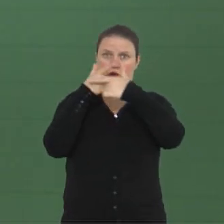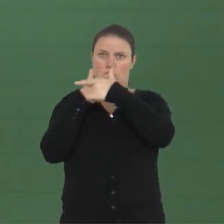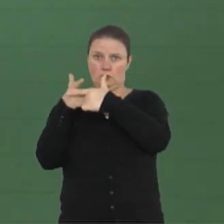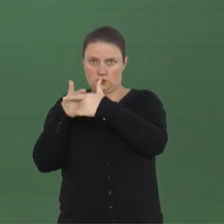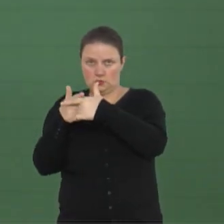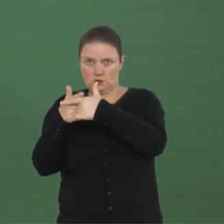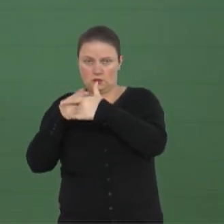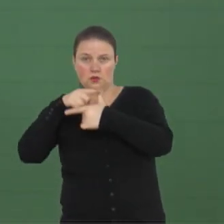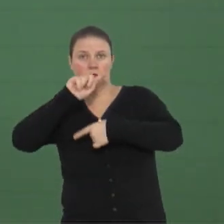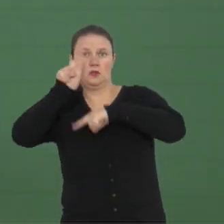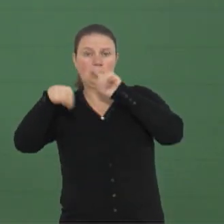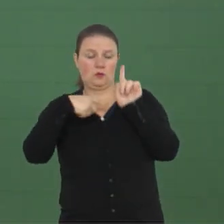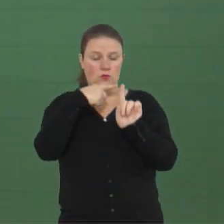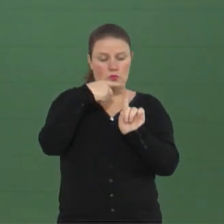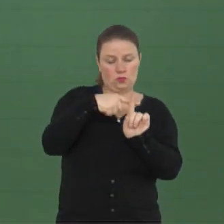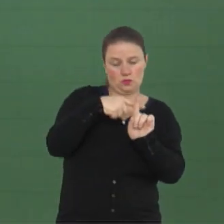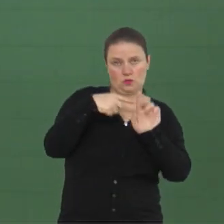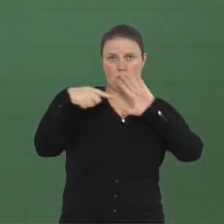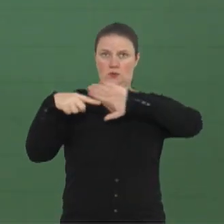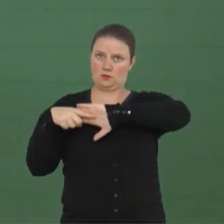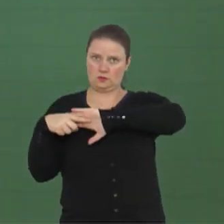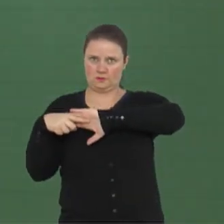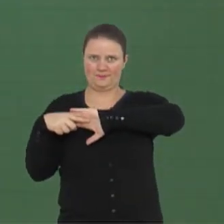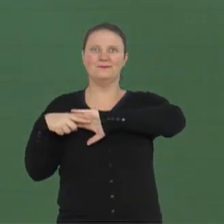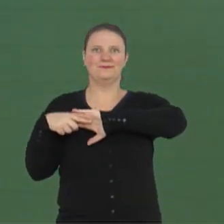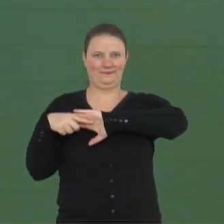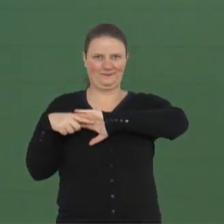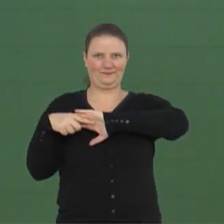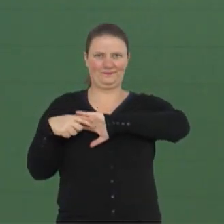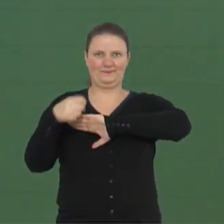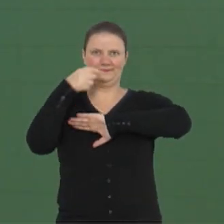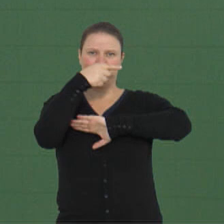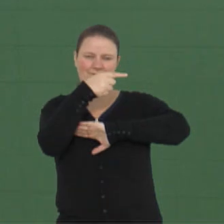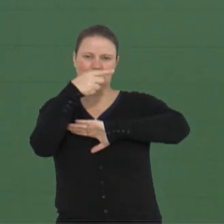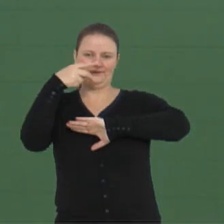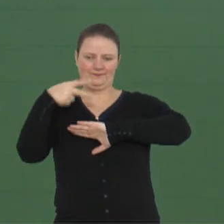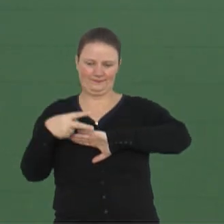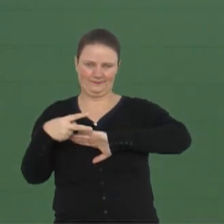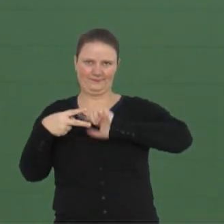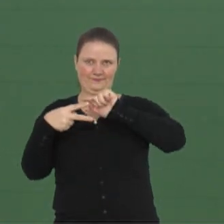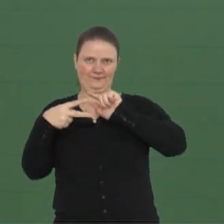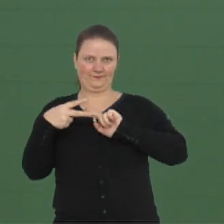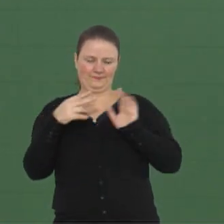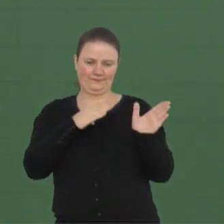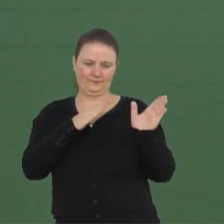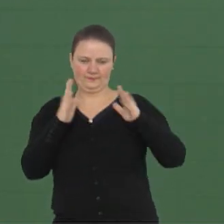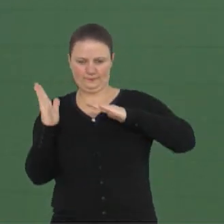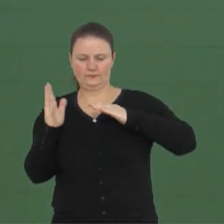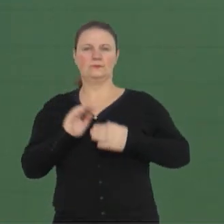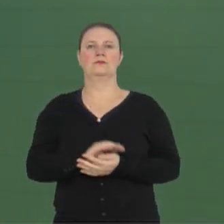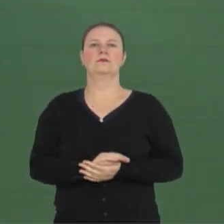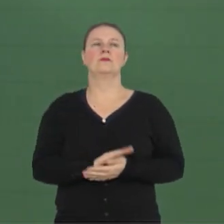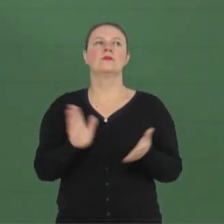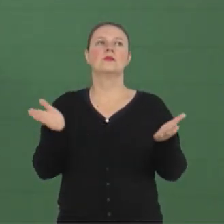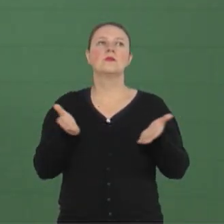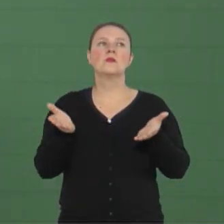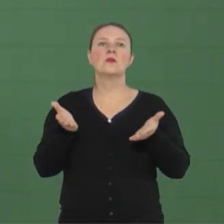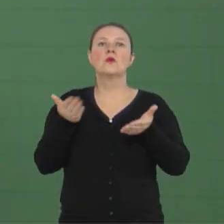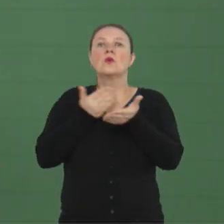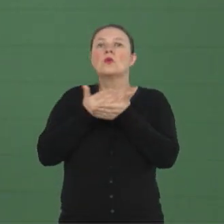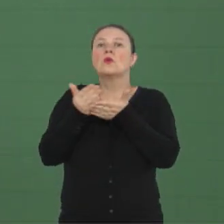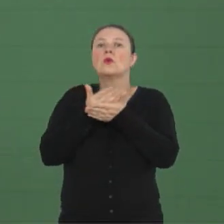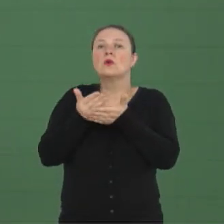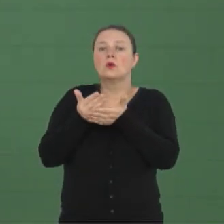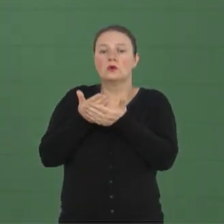divisão. E depois, adição e subtração. Nesse caso, iniciamos o cálculo dentro dos parênteses, dividindo